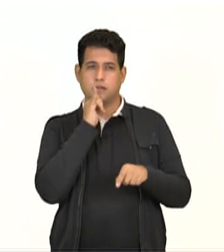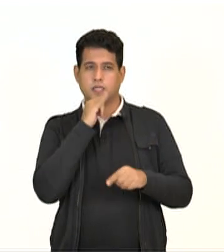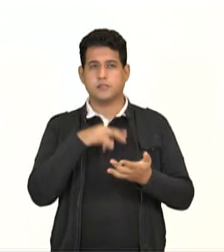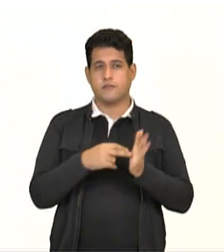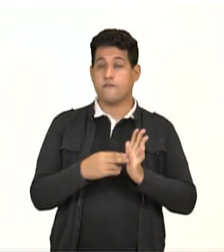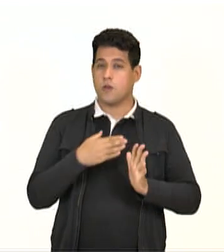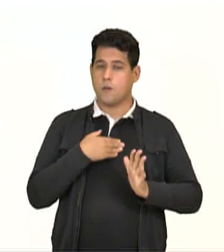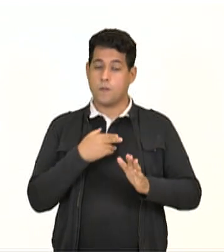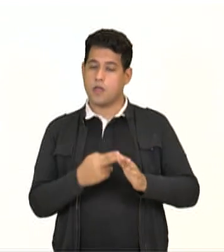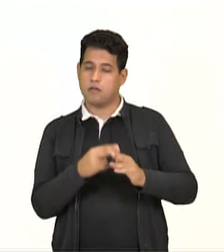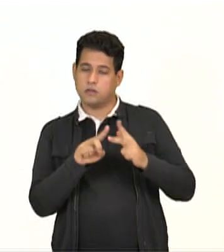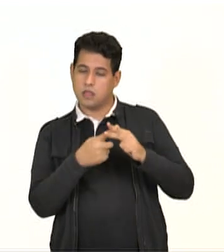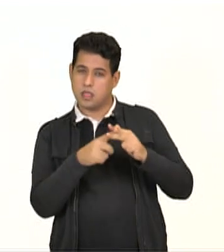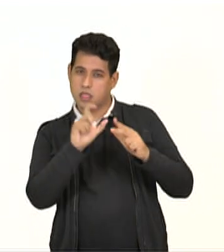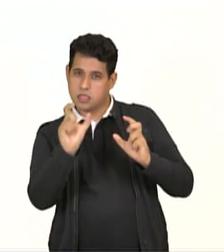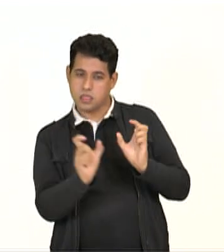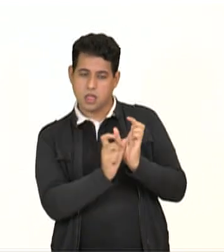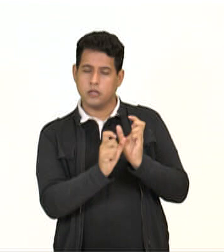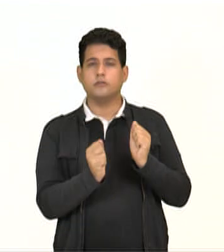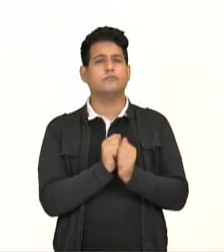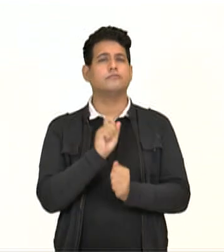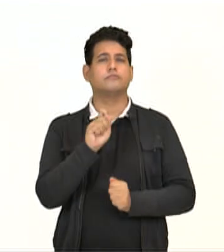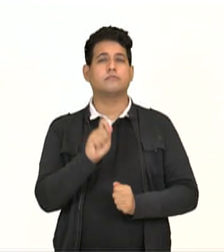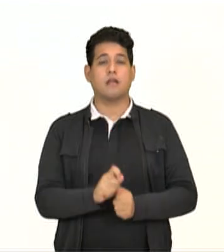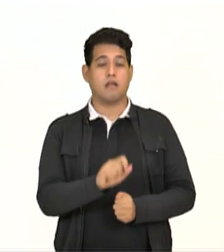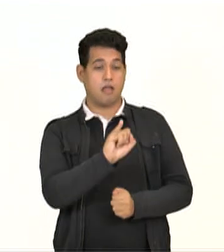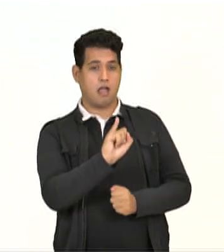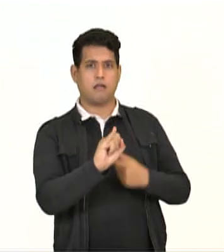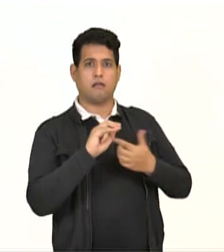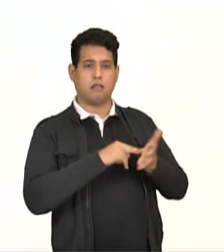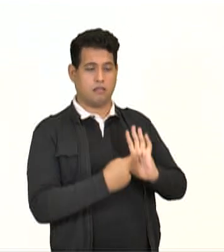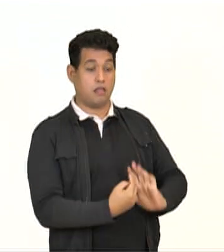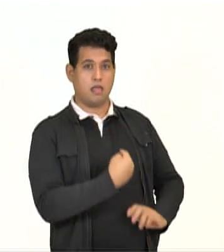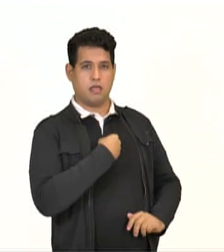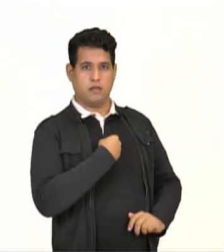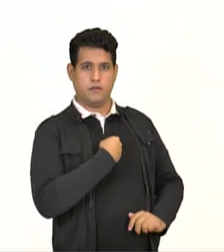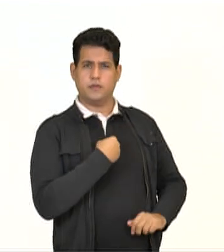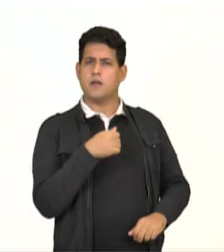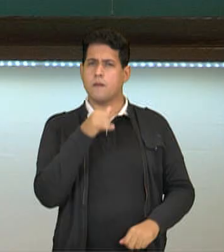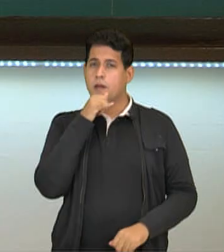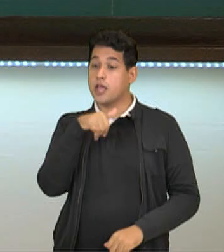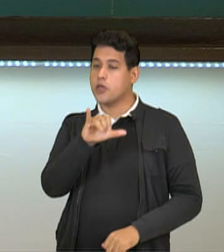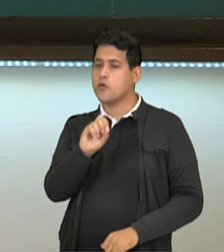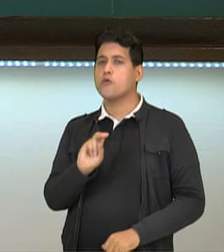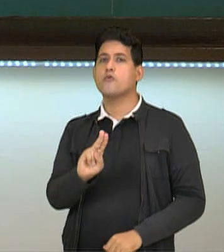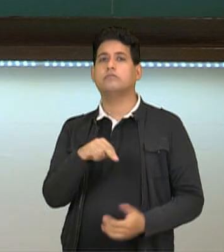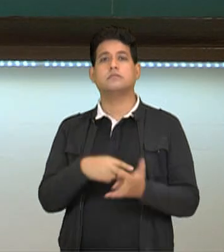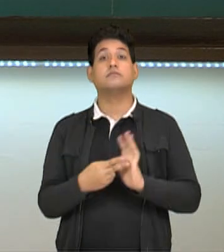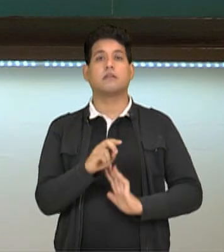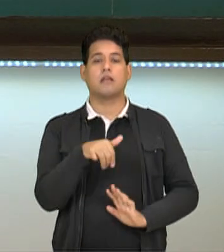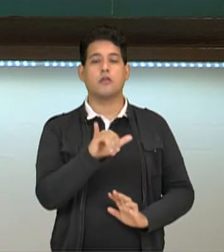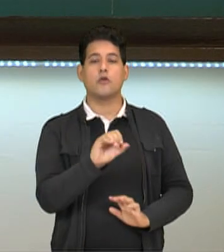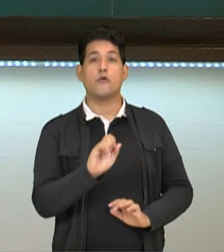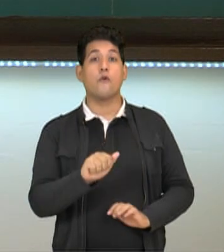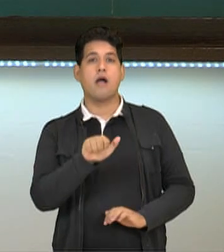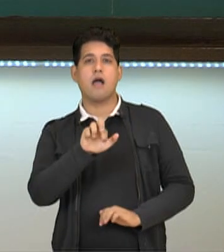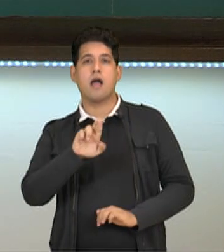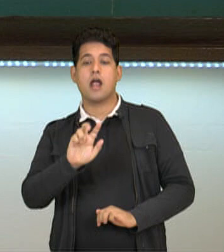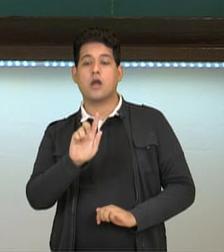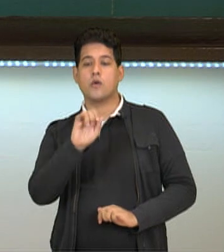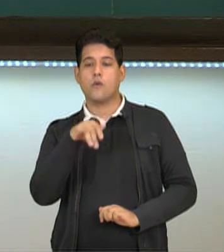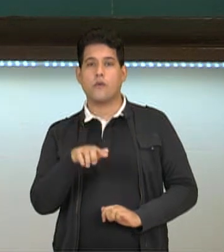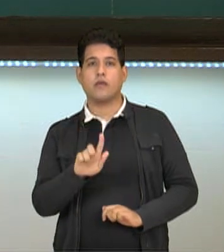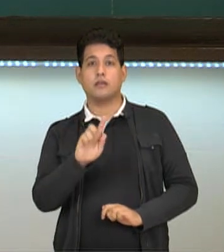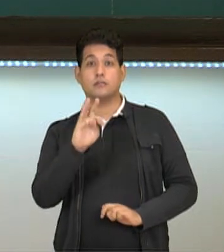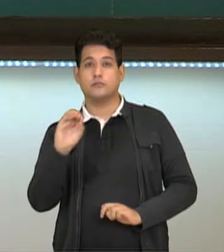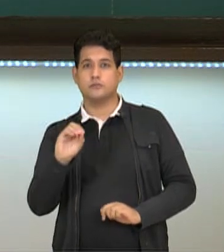é o meu auxiliar, referente a I, que sou eu. Se fosse you, daí seria you are going to ou you